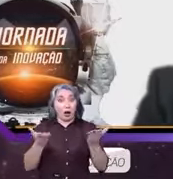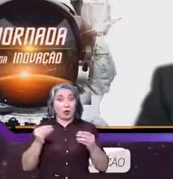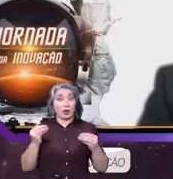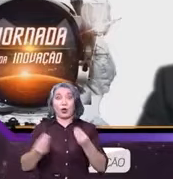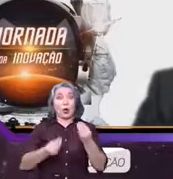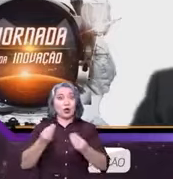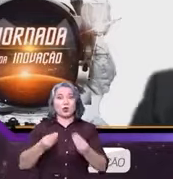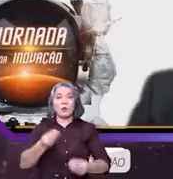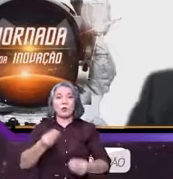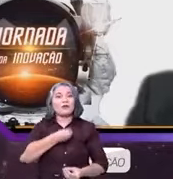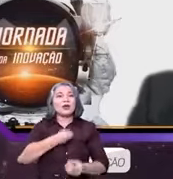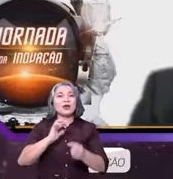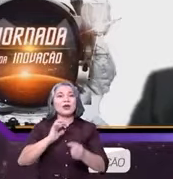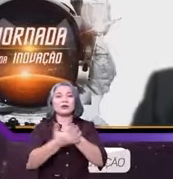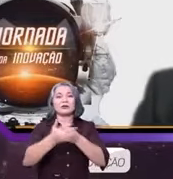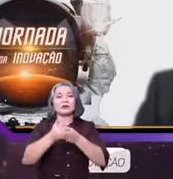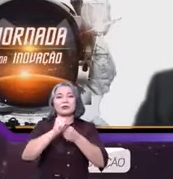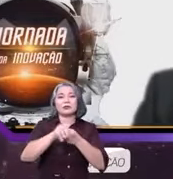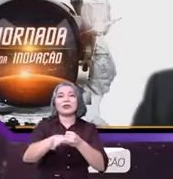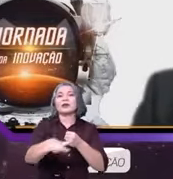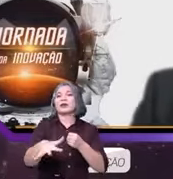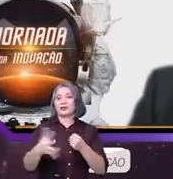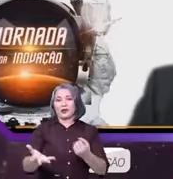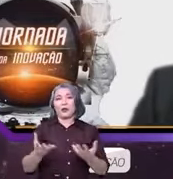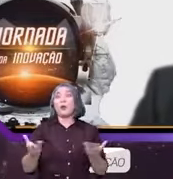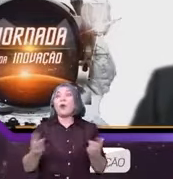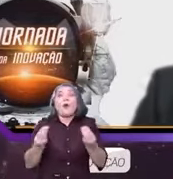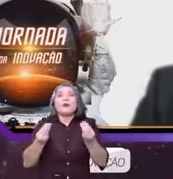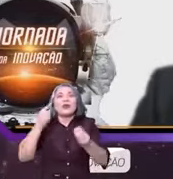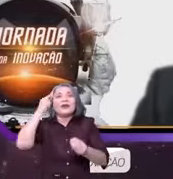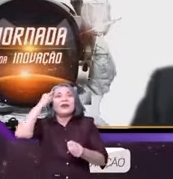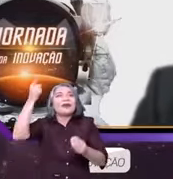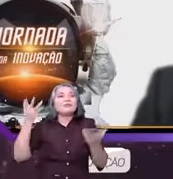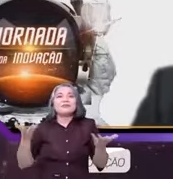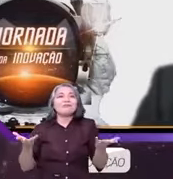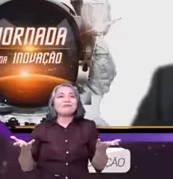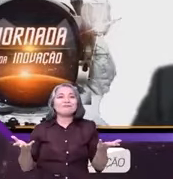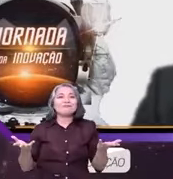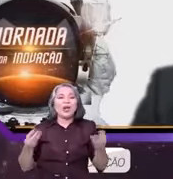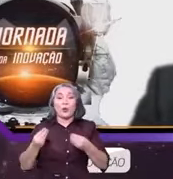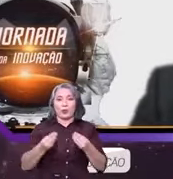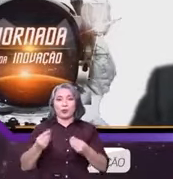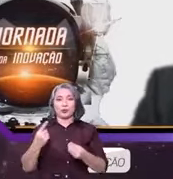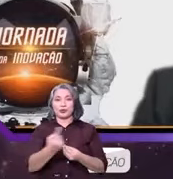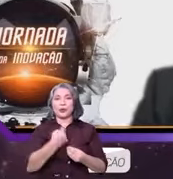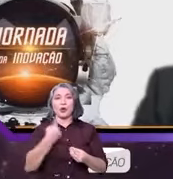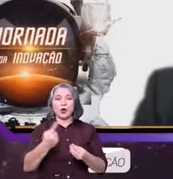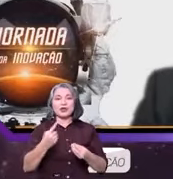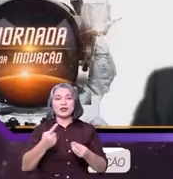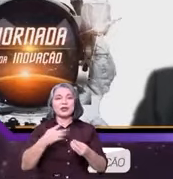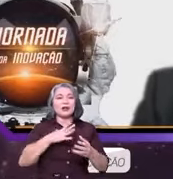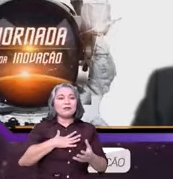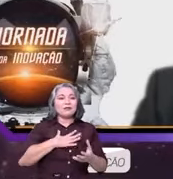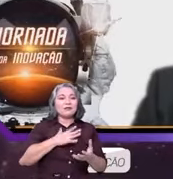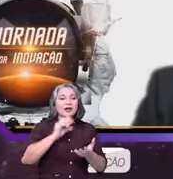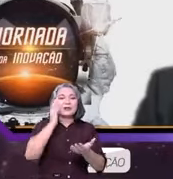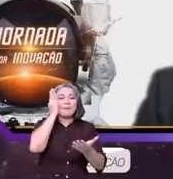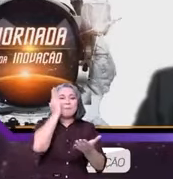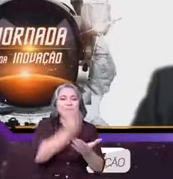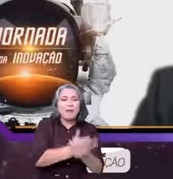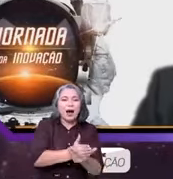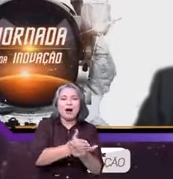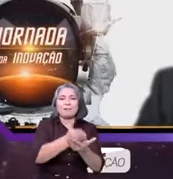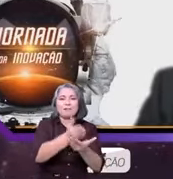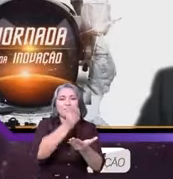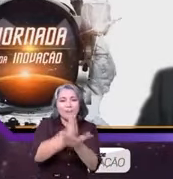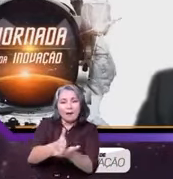prever no final do ano passado uma situação que nós vivemos hoje? Então, quando nós quebramos essas entregas em pedaços